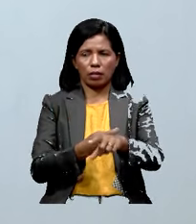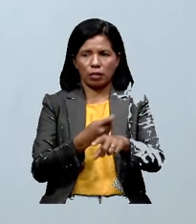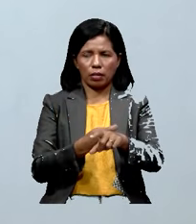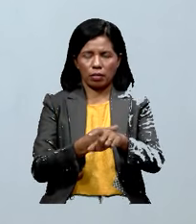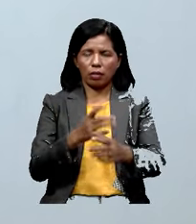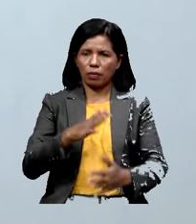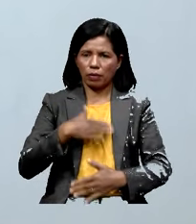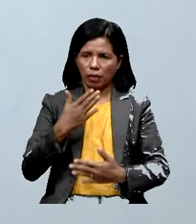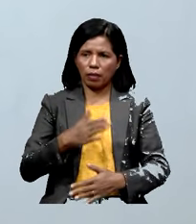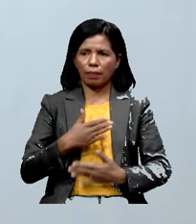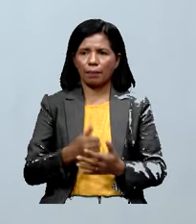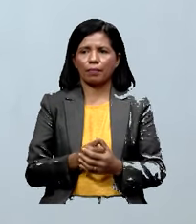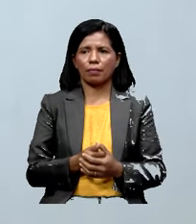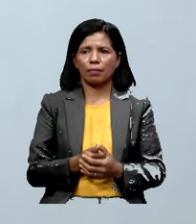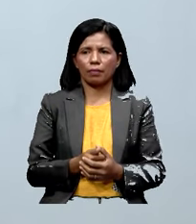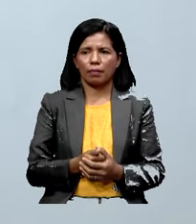solo. Nebe,